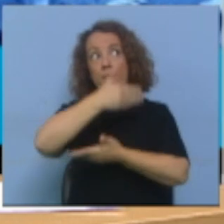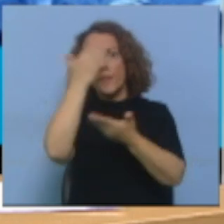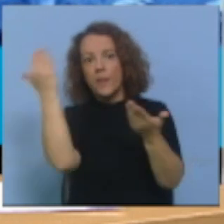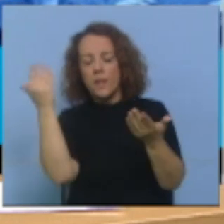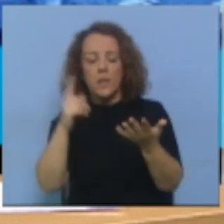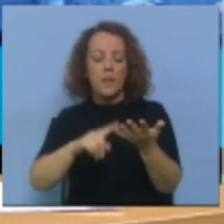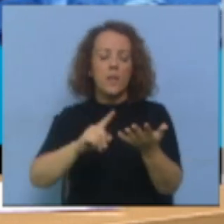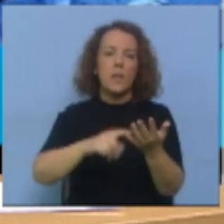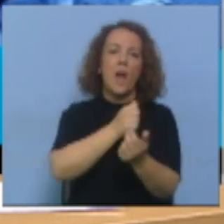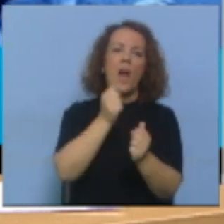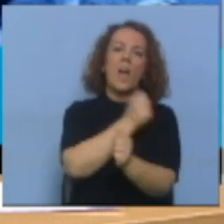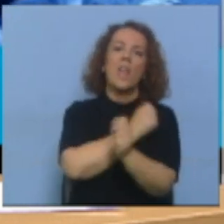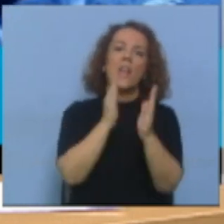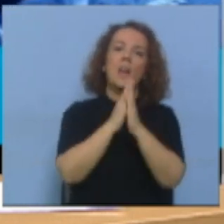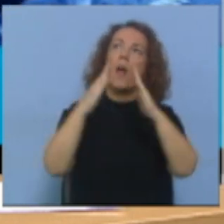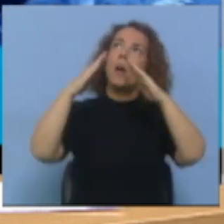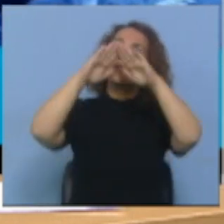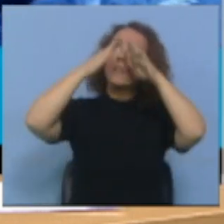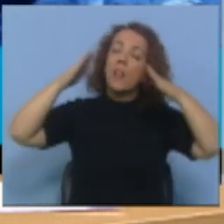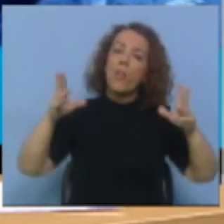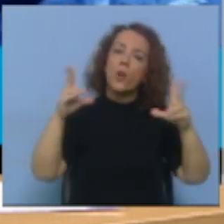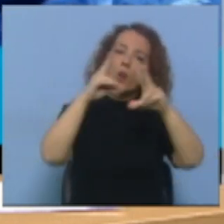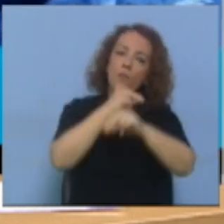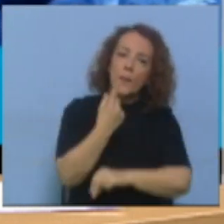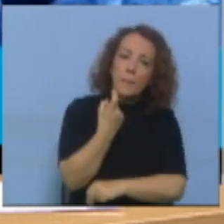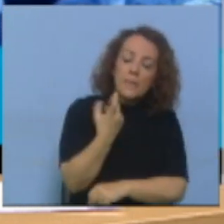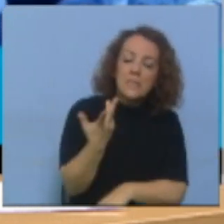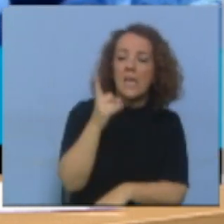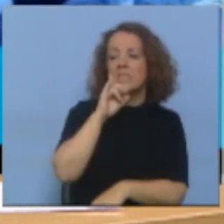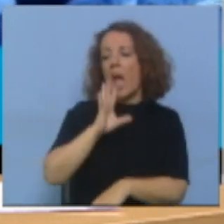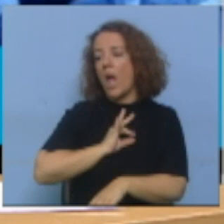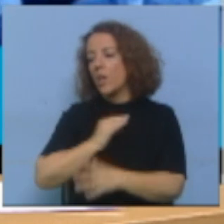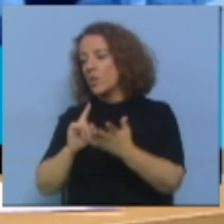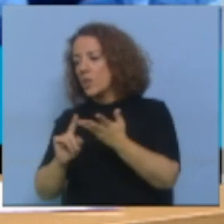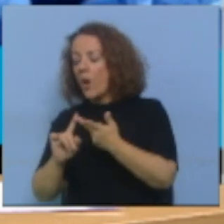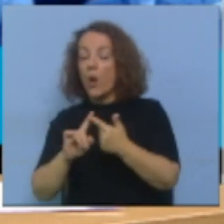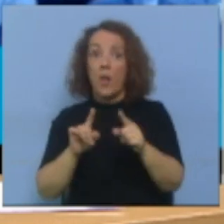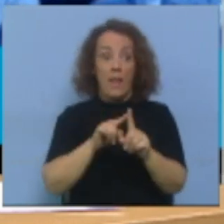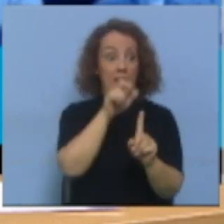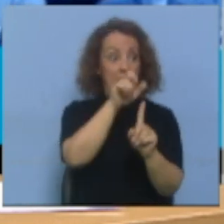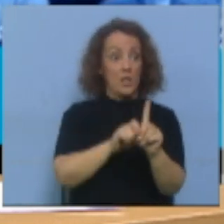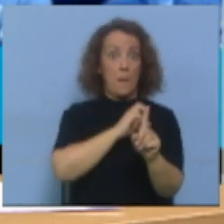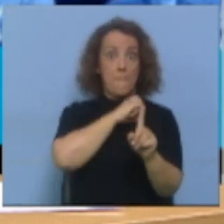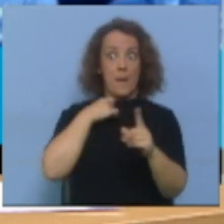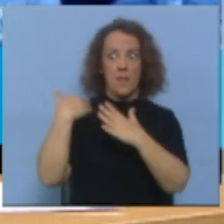paróquia que precisa de um telhado novo, a senhora que percebe, e um padre que tem essa responsabilidade,